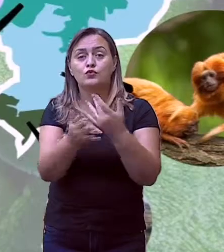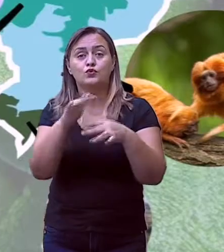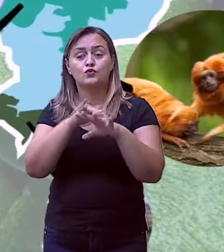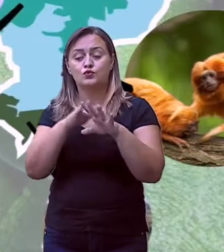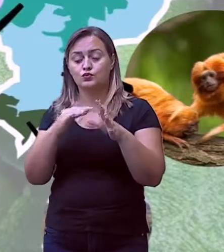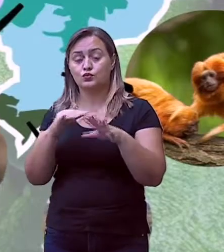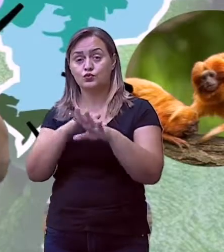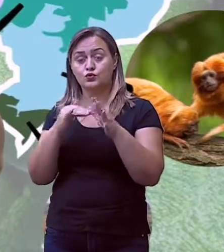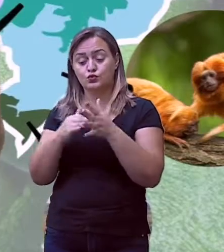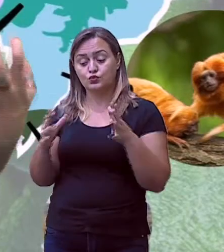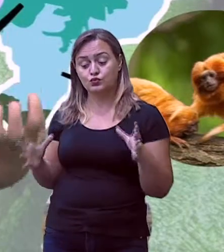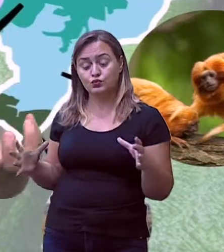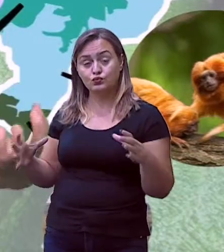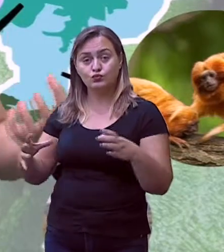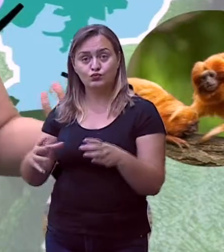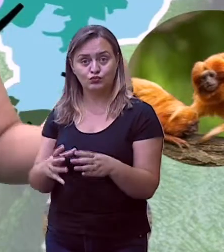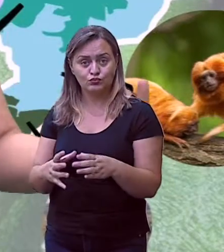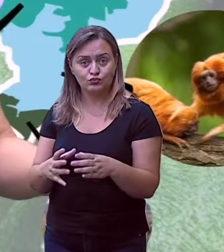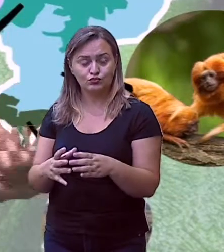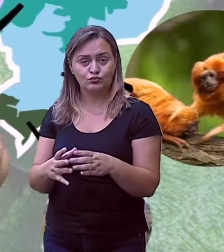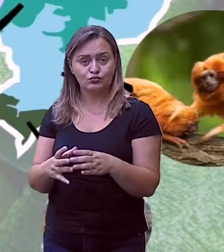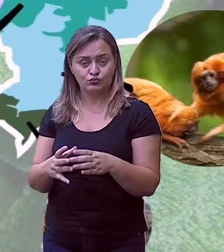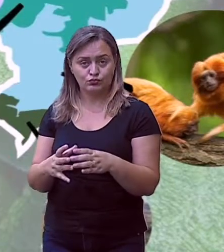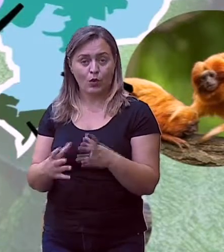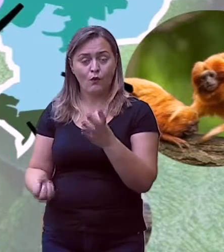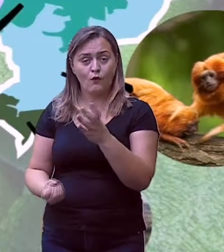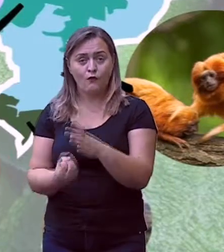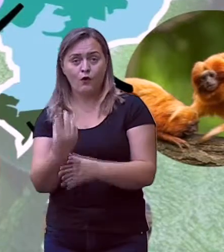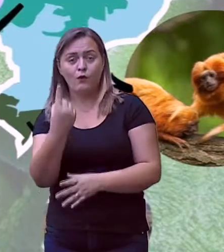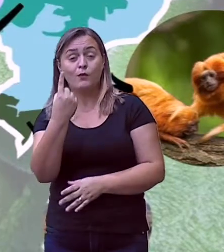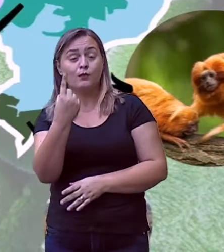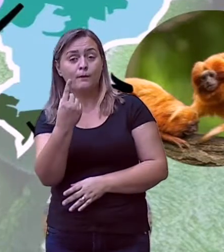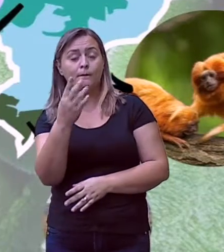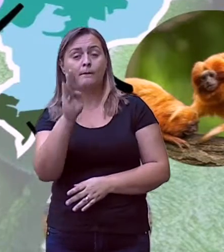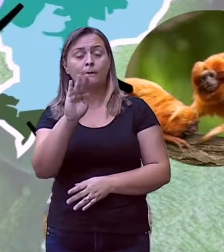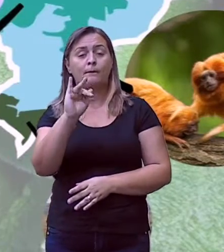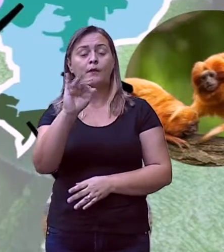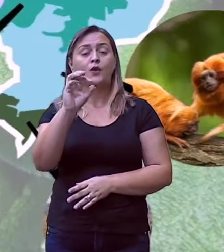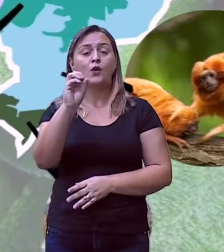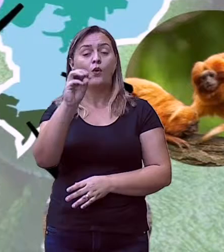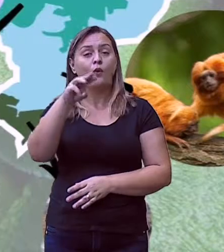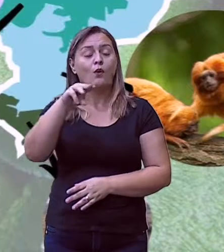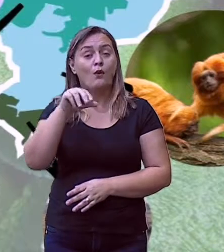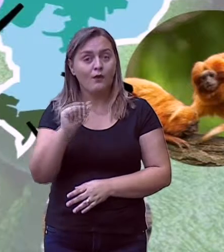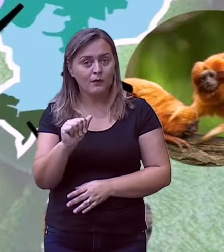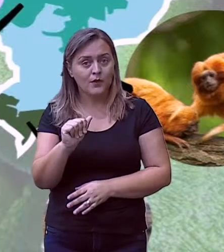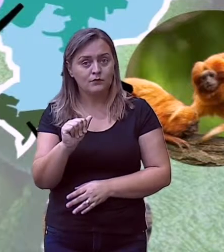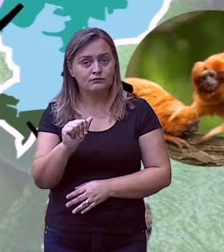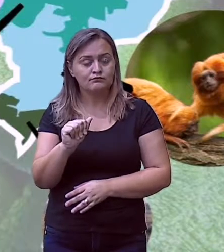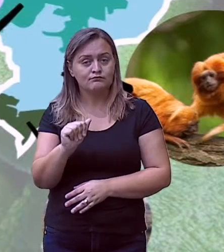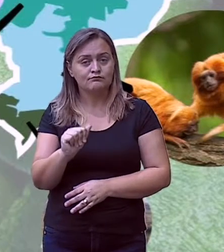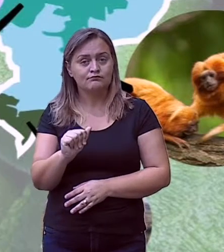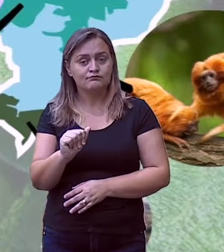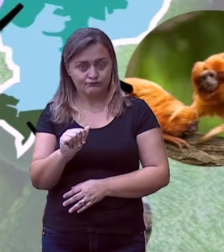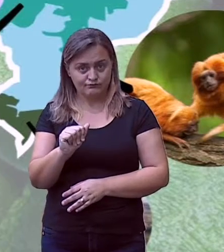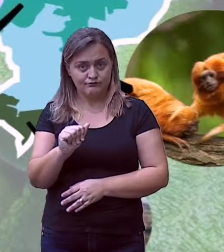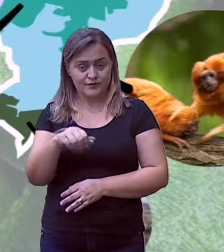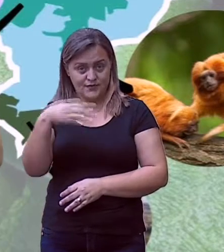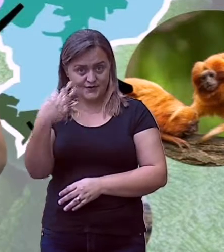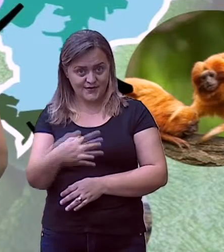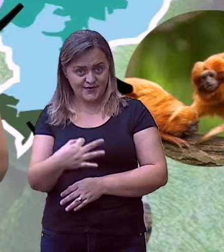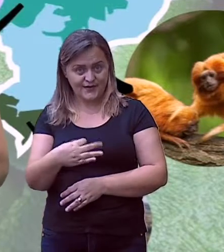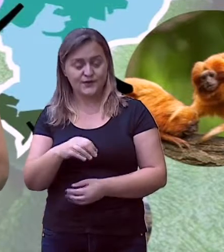todos estes interagindo, fazendo acontecer a movimentação nesse ambiente.